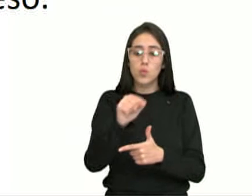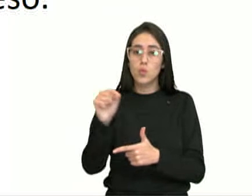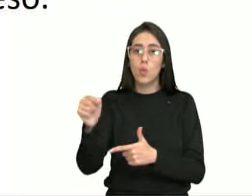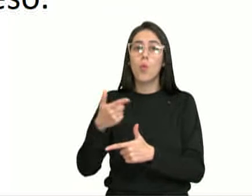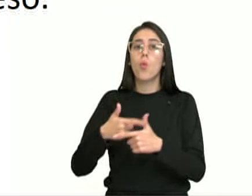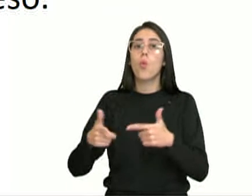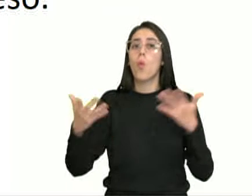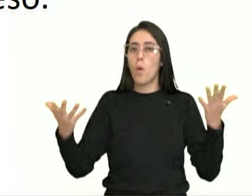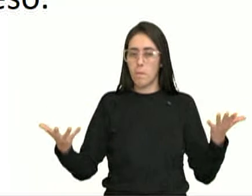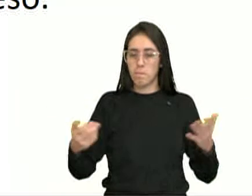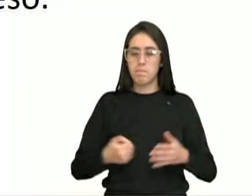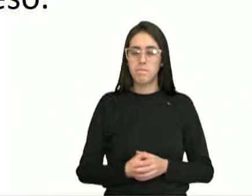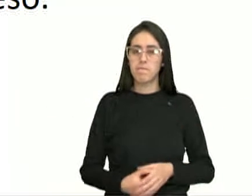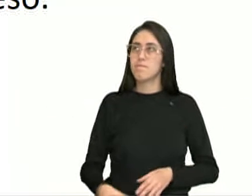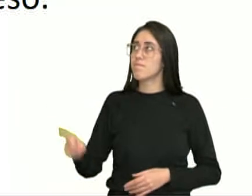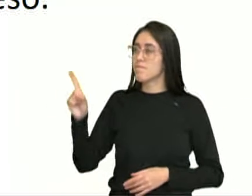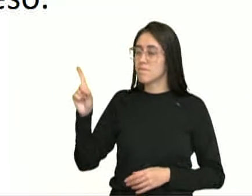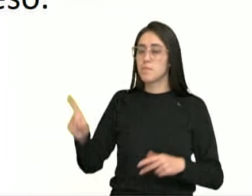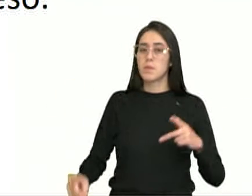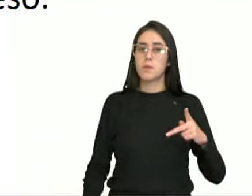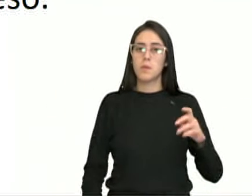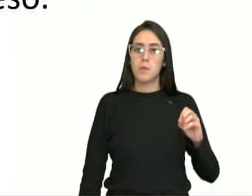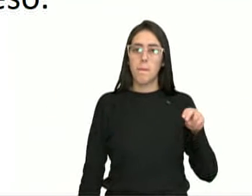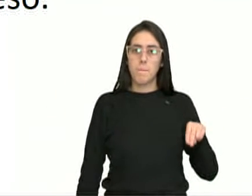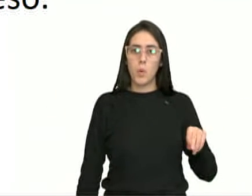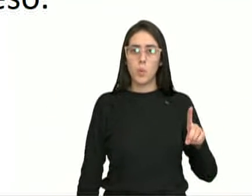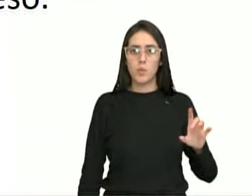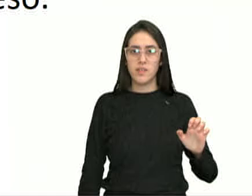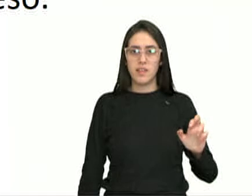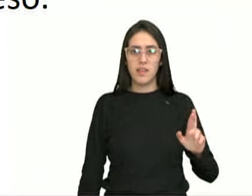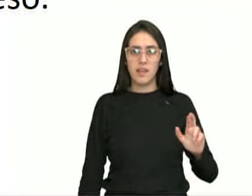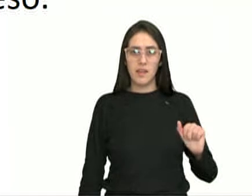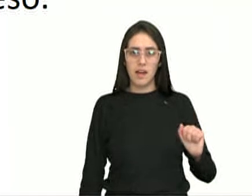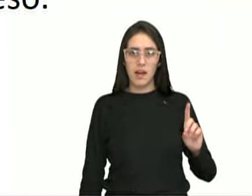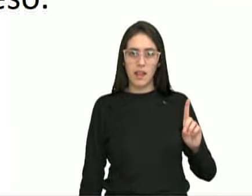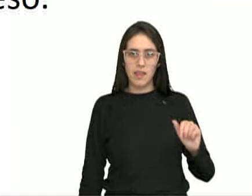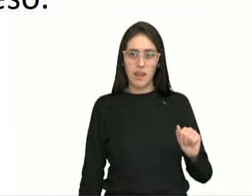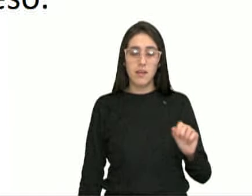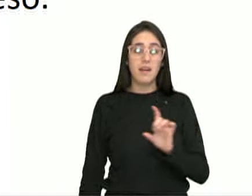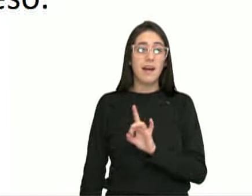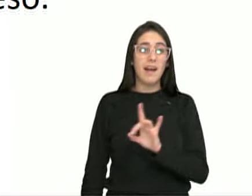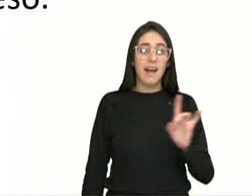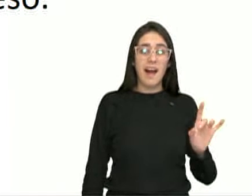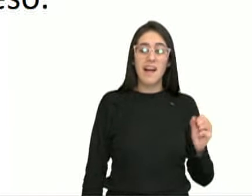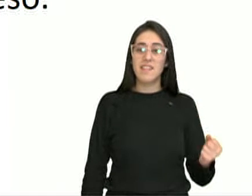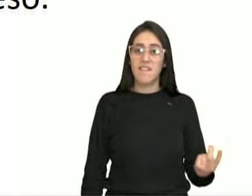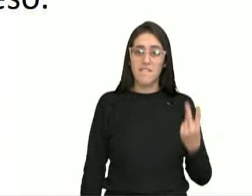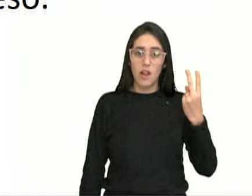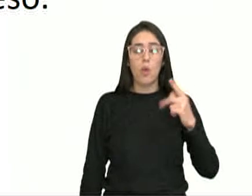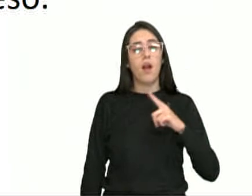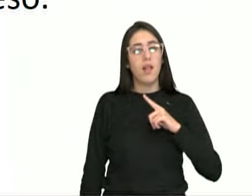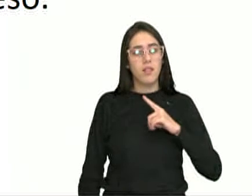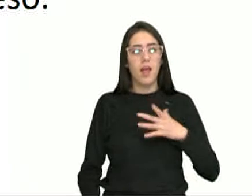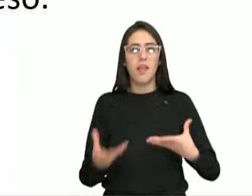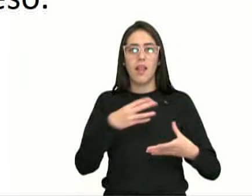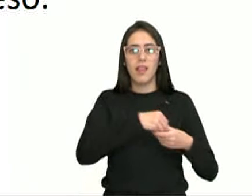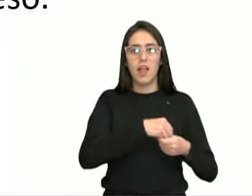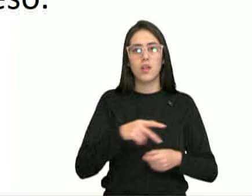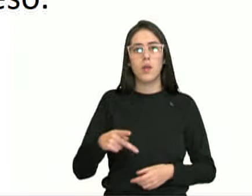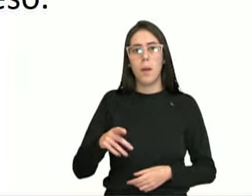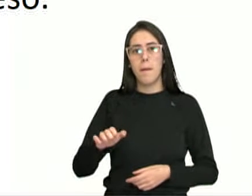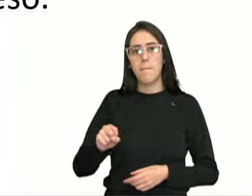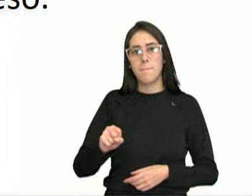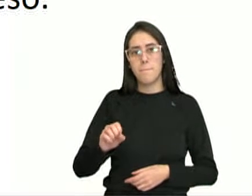Na média aritmética ponderada, cada valor representa um peso diferente,